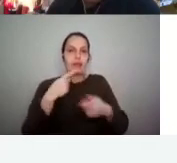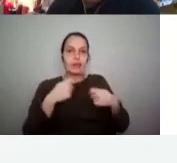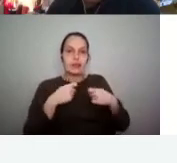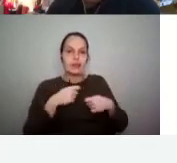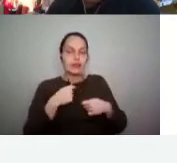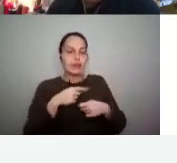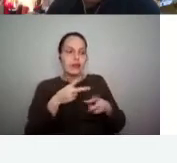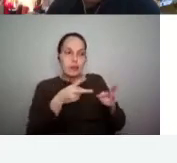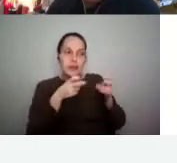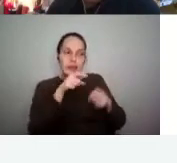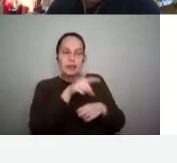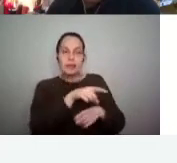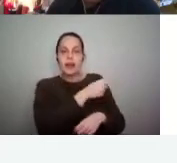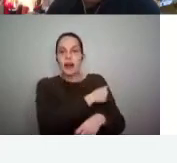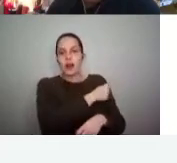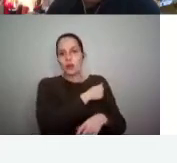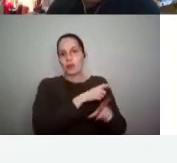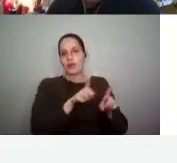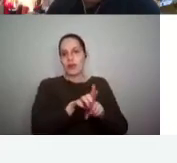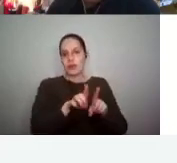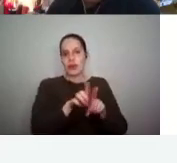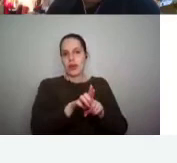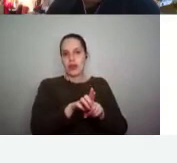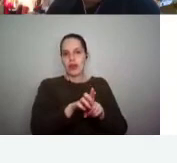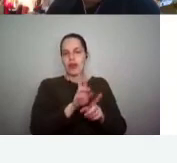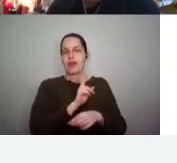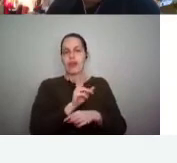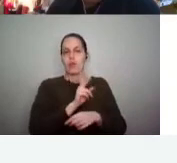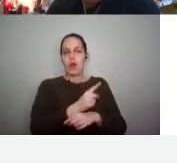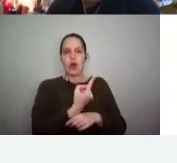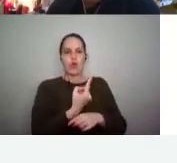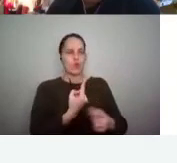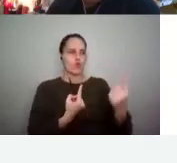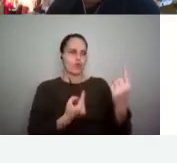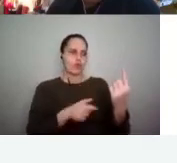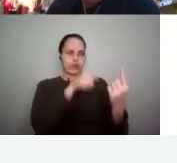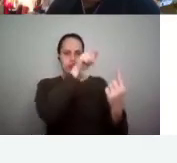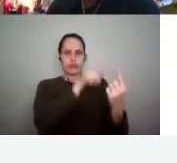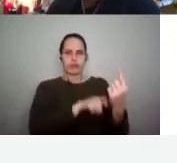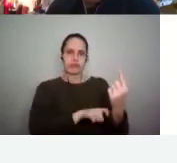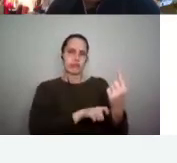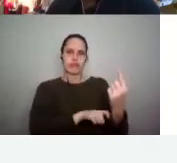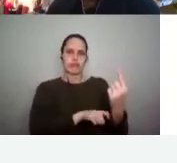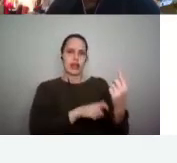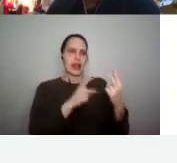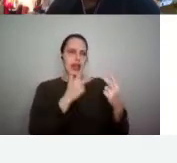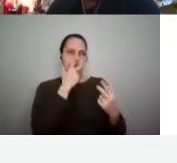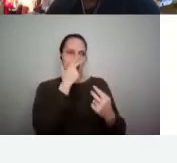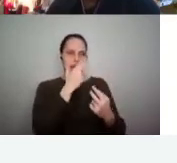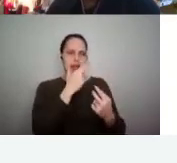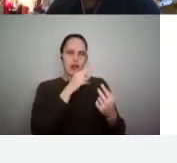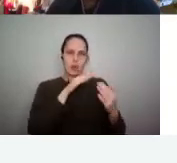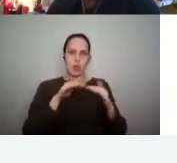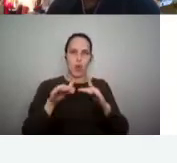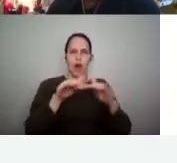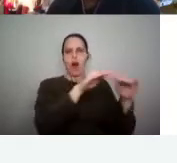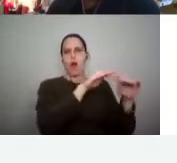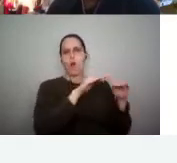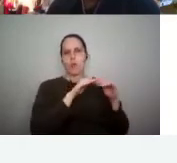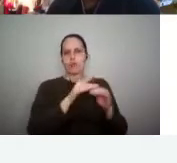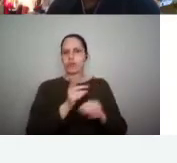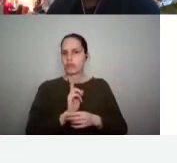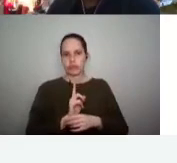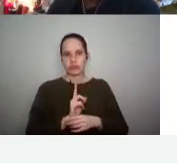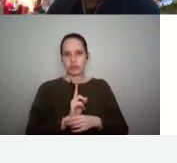idealizada que eu faço de todos, né? Daqueles que eu gostaria. Mas sim, eu tenho que entendê-los nas